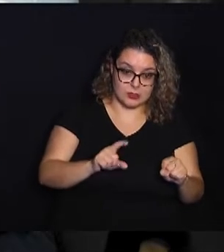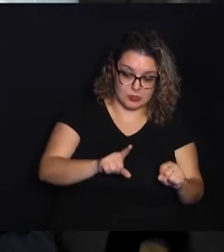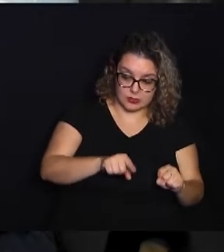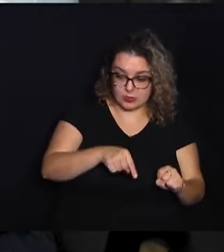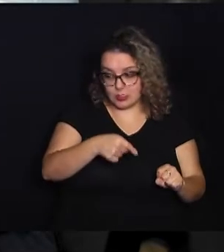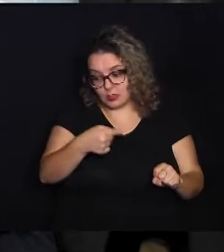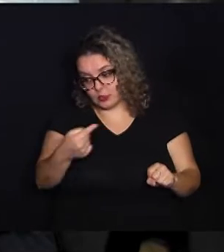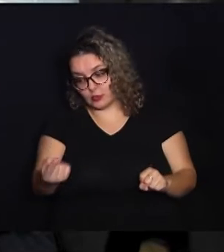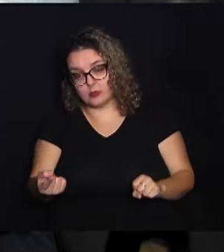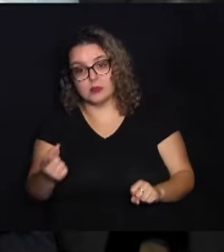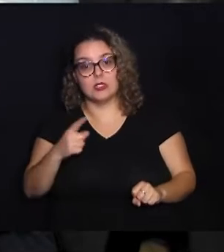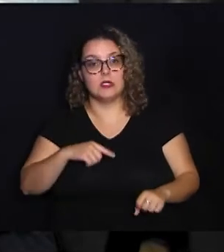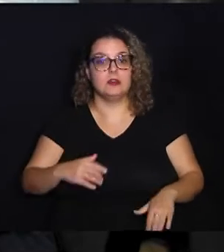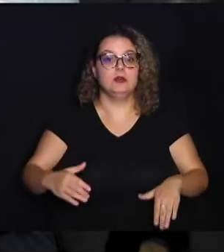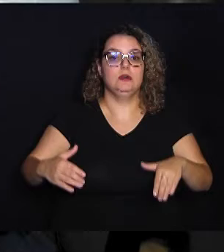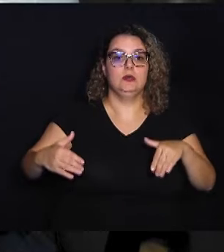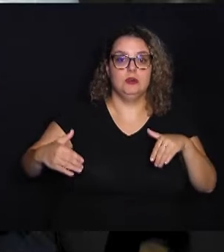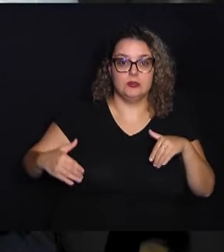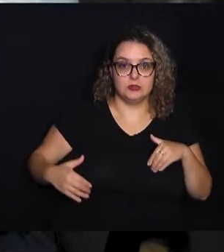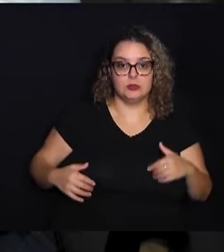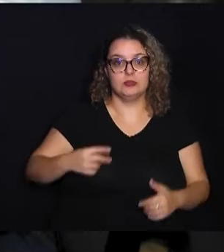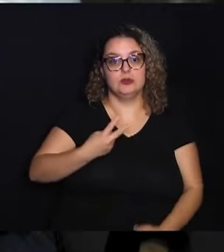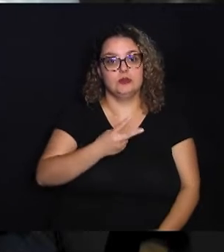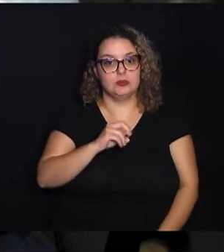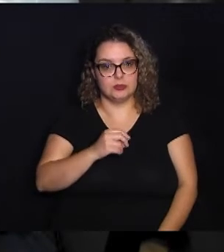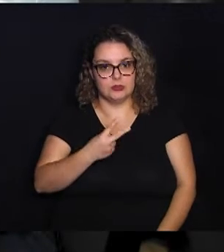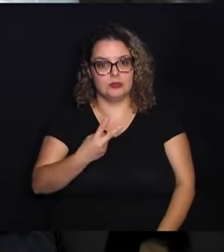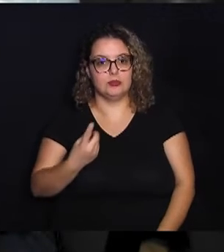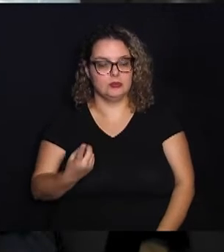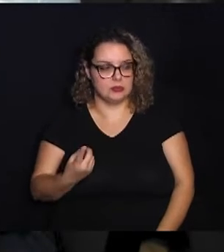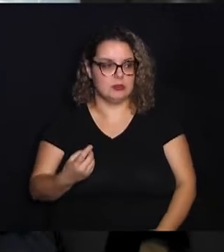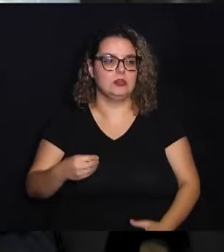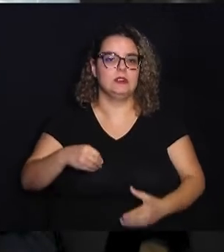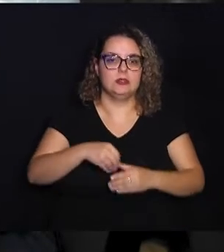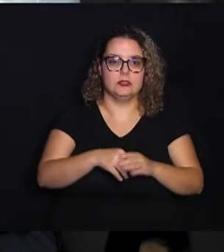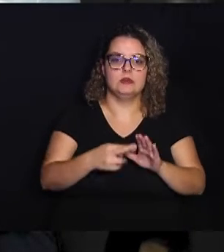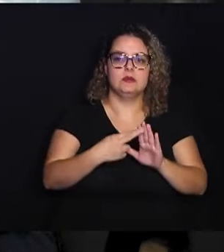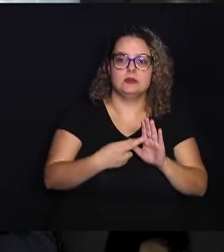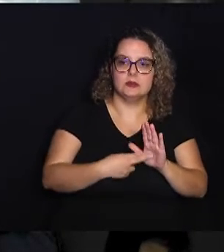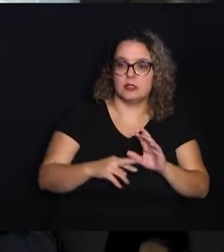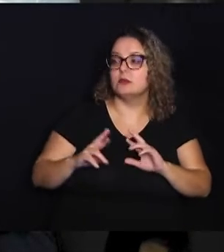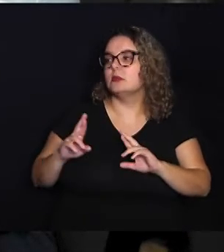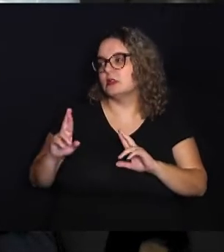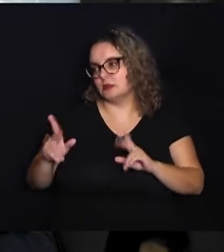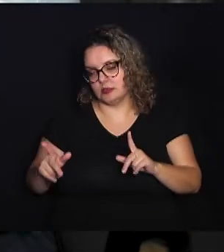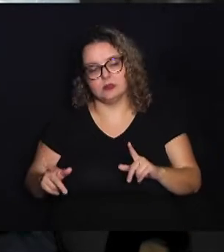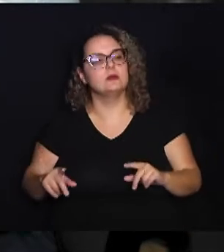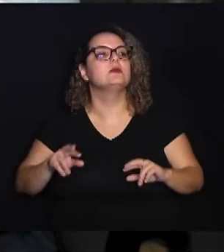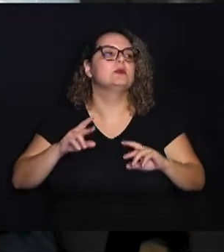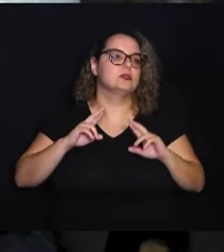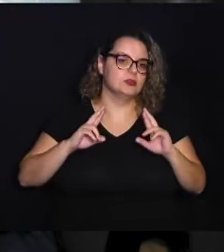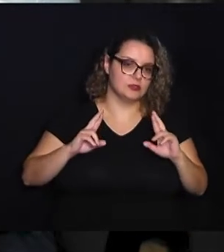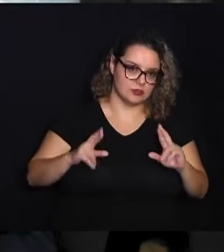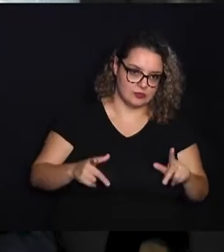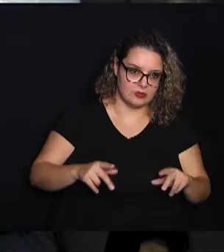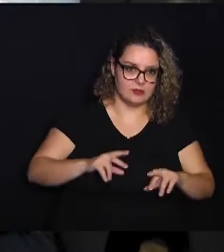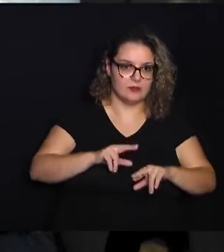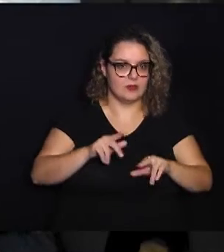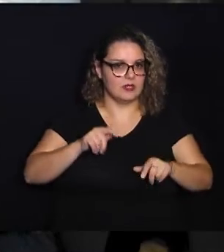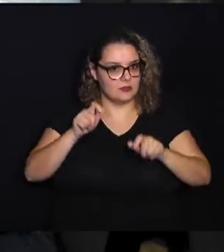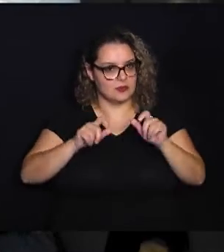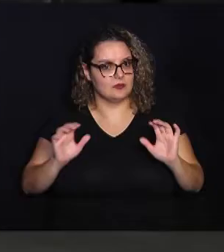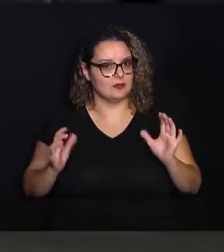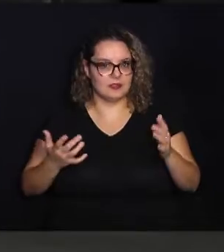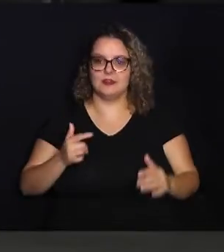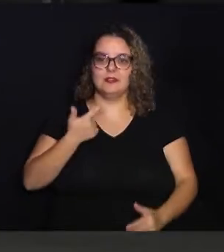A gente teve a posse, inclusive em 2021, dentro das restrições da pandemia, bem diferente. Muita gente queria fazer festa,